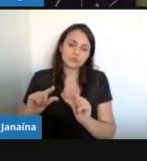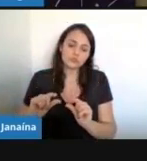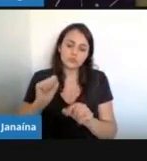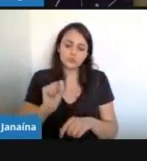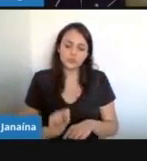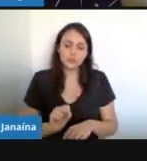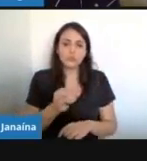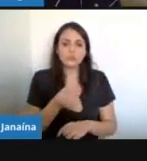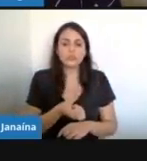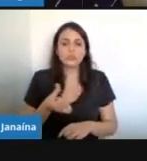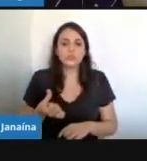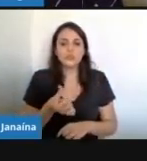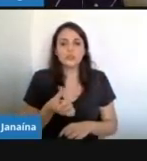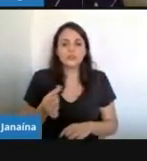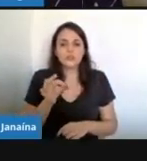Sul de